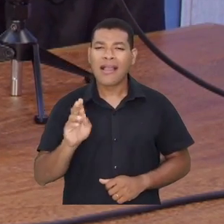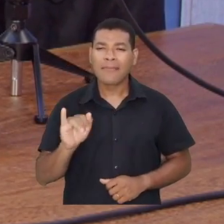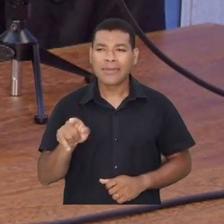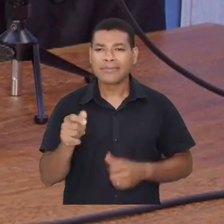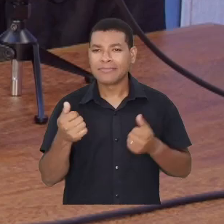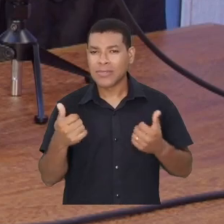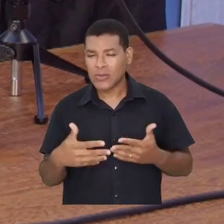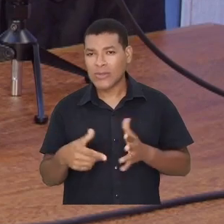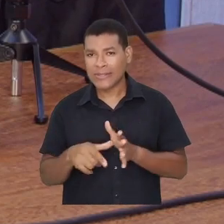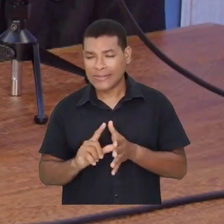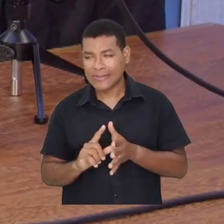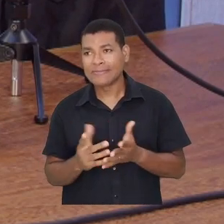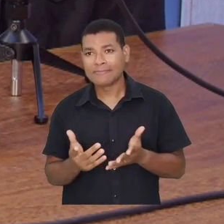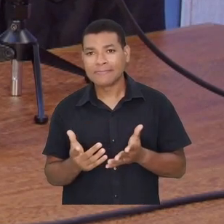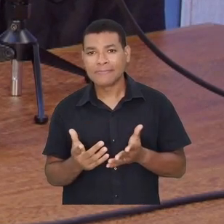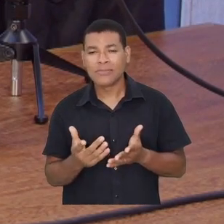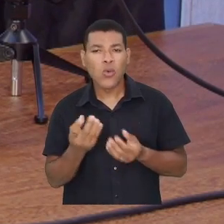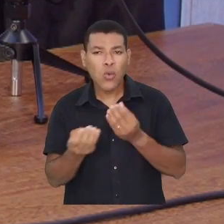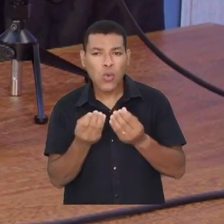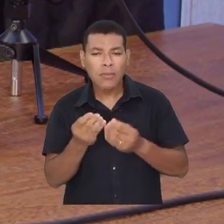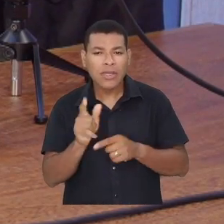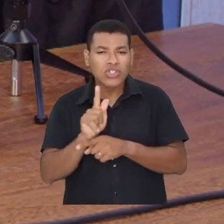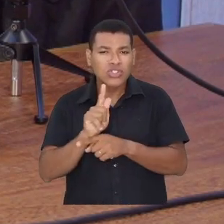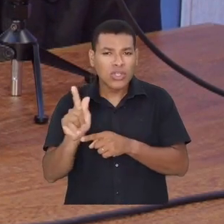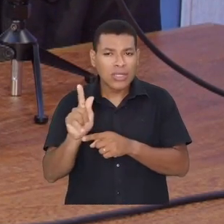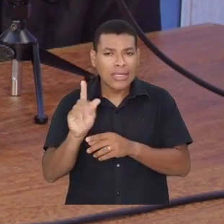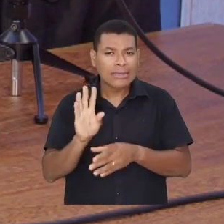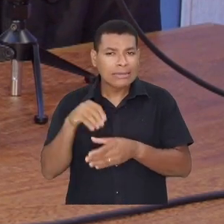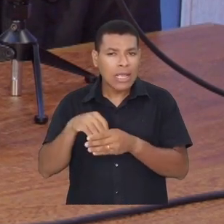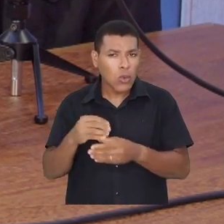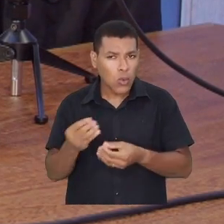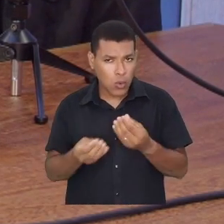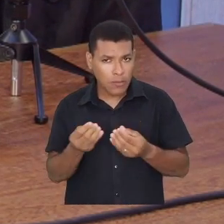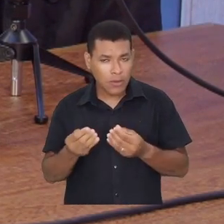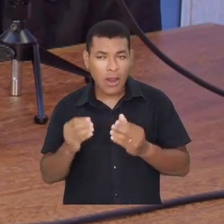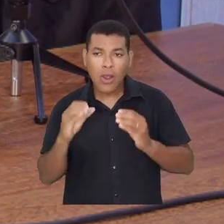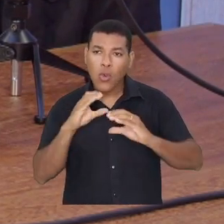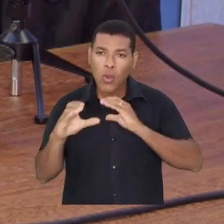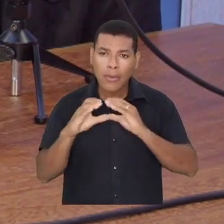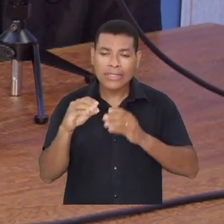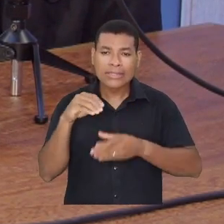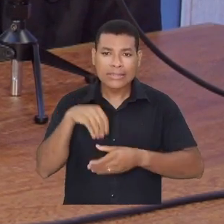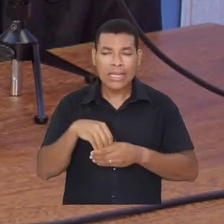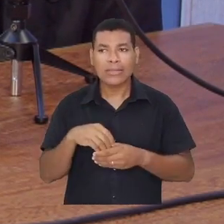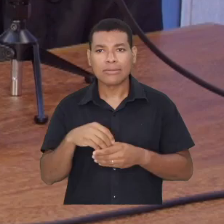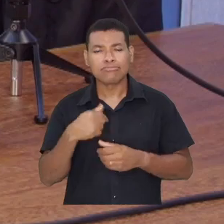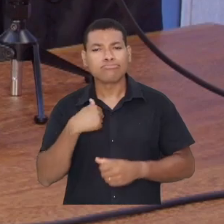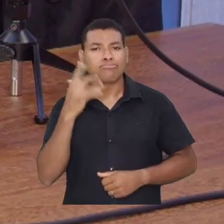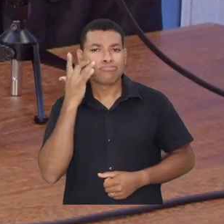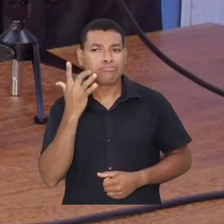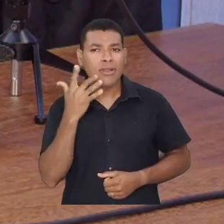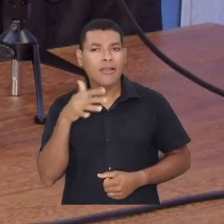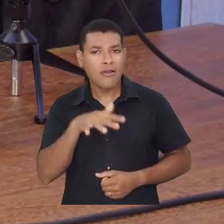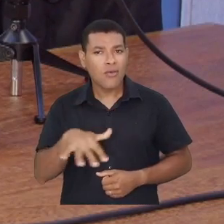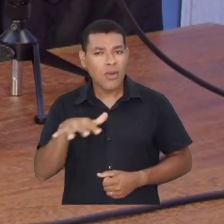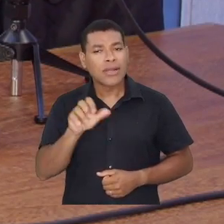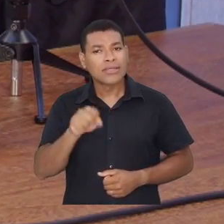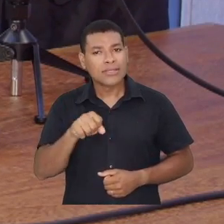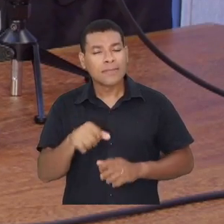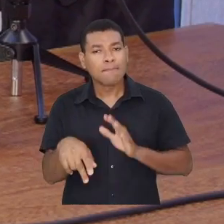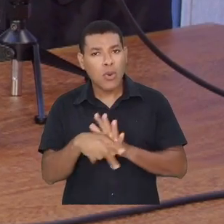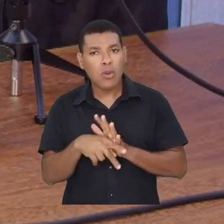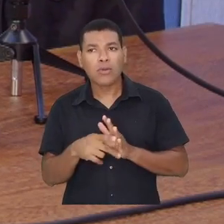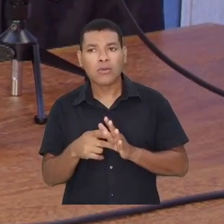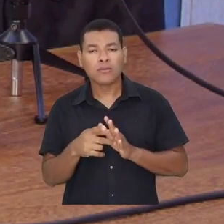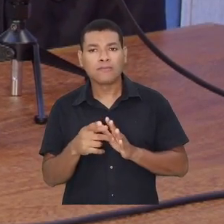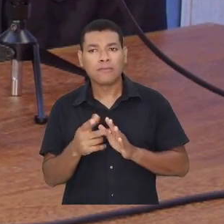interessante. Assim, como tá essa gestão também dentro, uhum, né? A comunicação interna, eu acho que é uma área aliada de employer